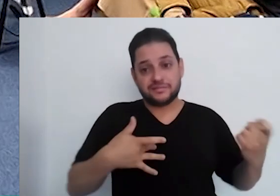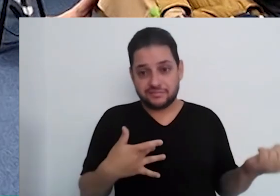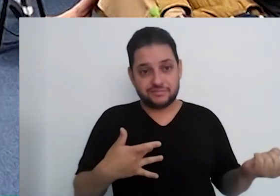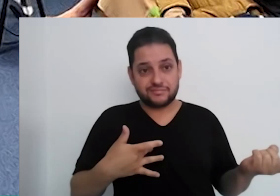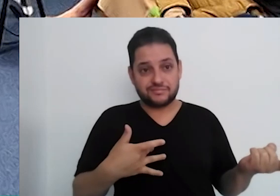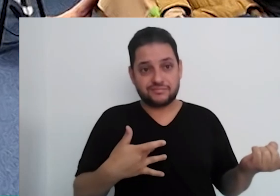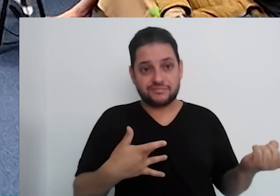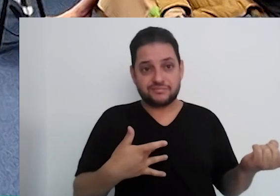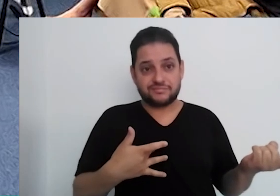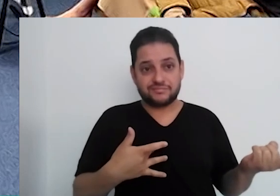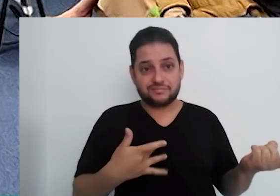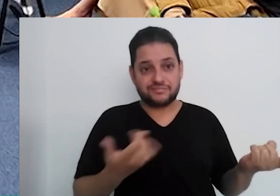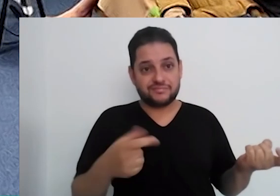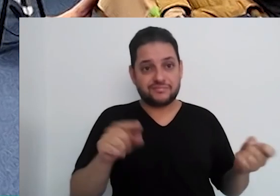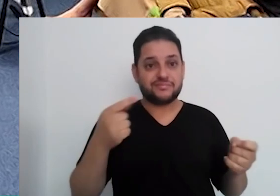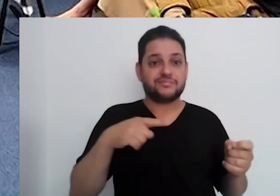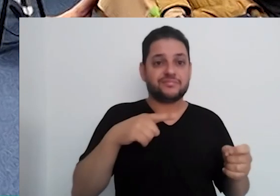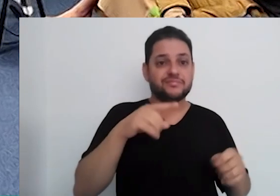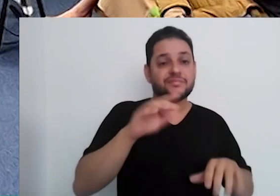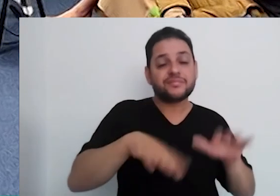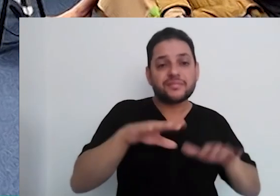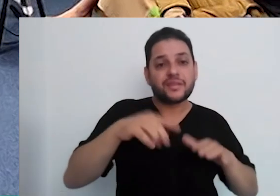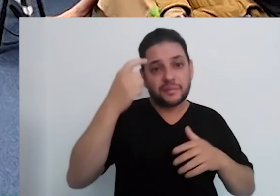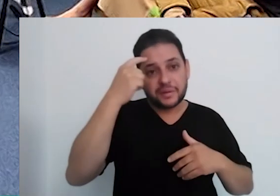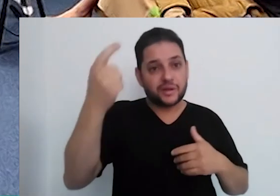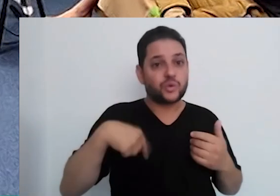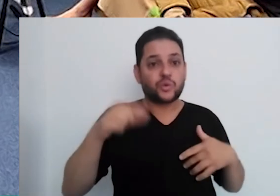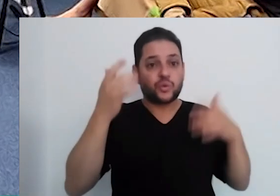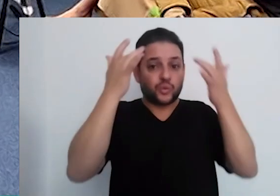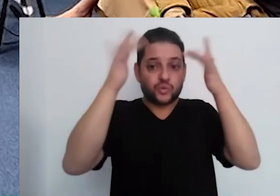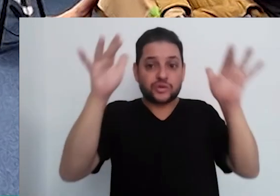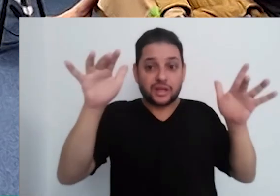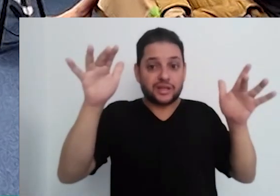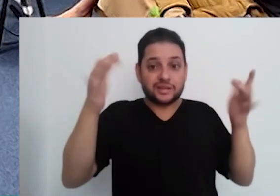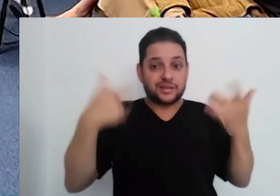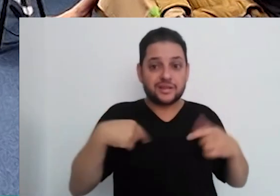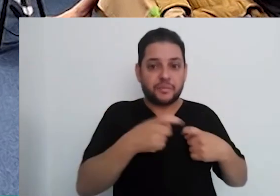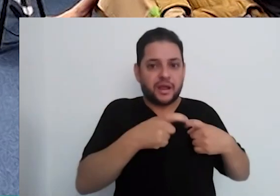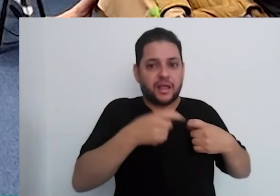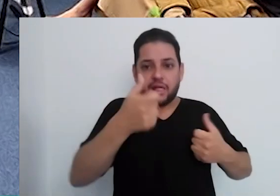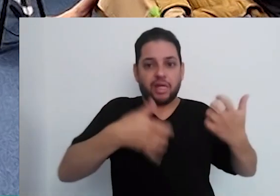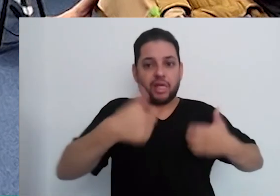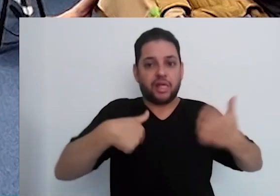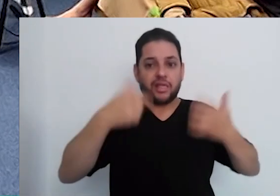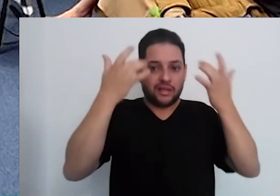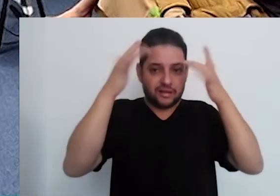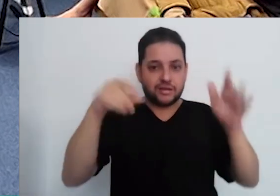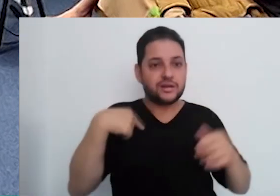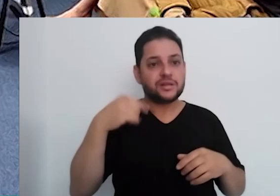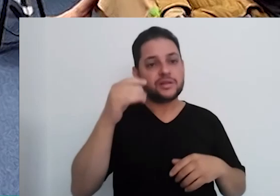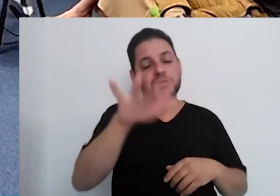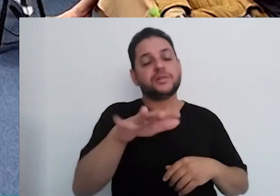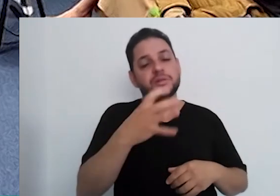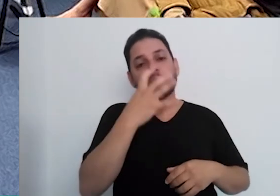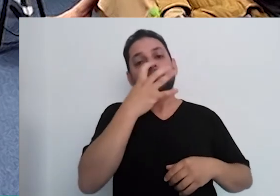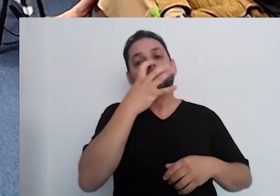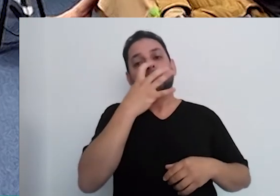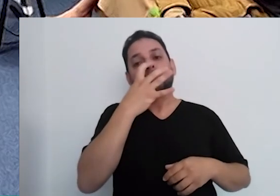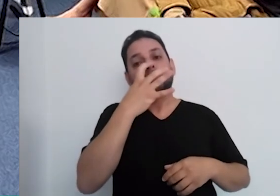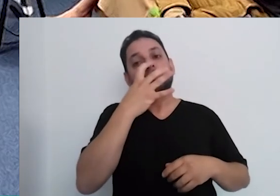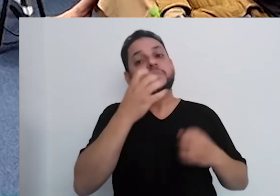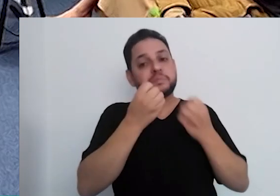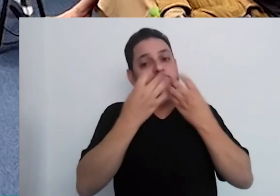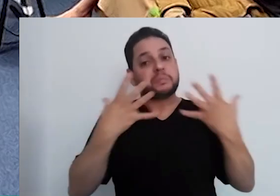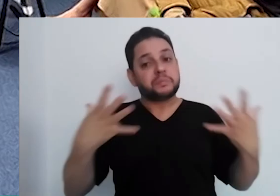assim eu fico super tensa porque é isso eu não sei do que que eu tô falando né e eu achei isso incrível assim realmente porque